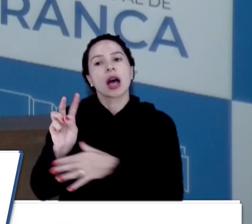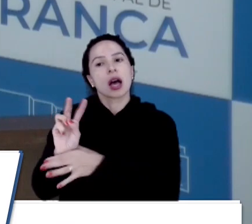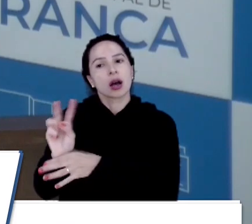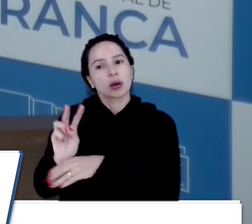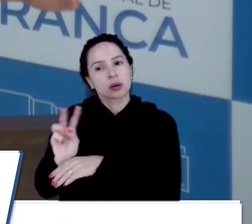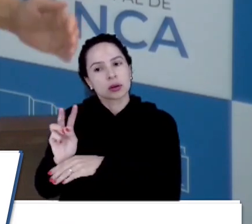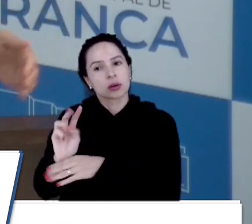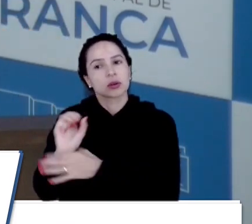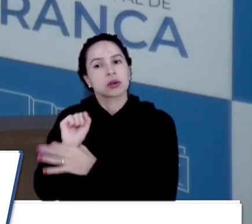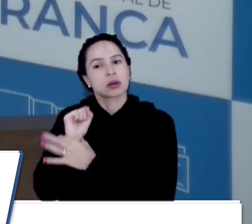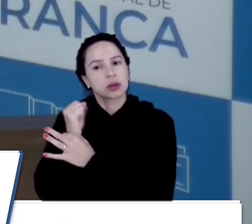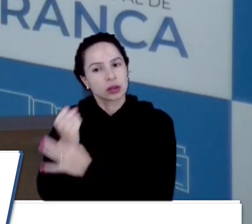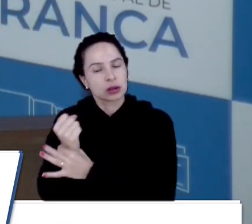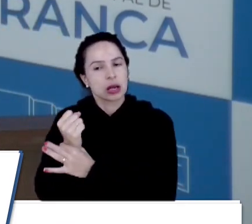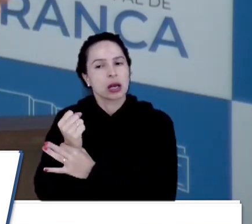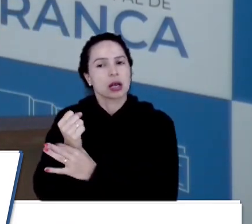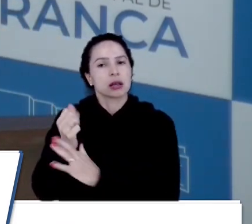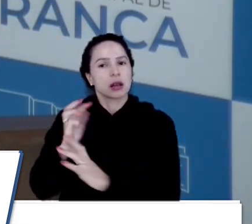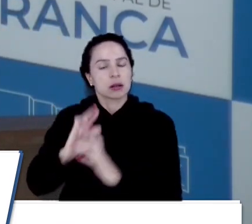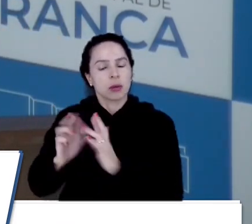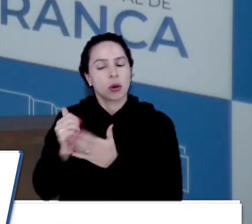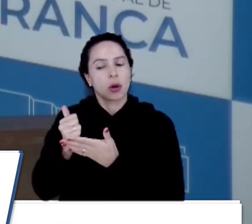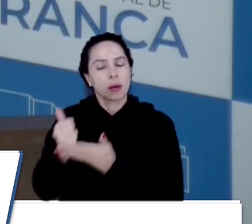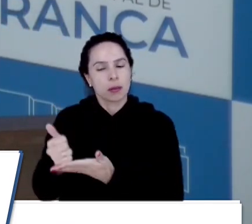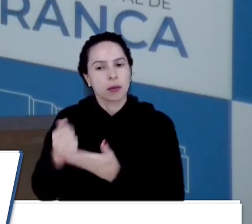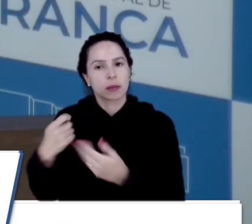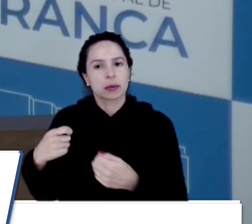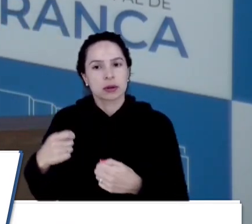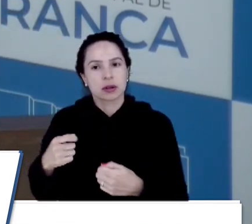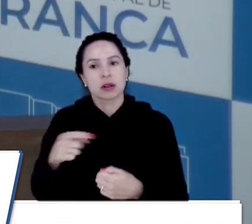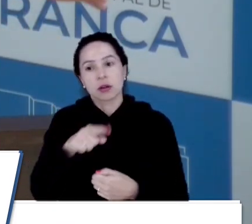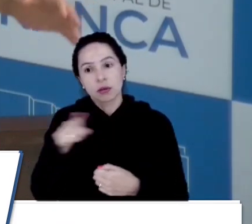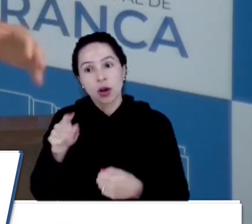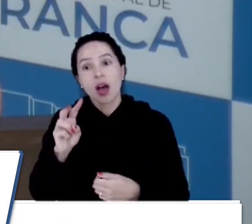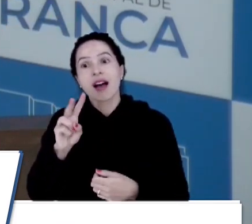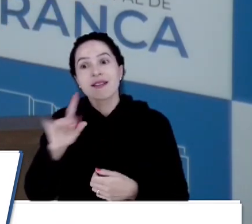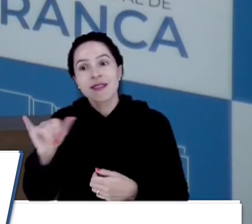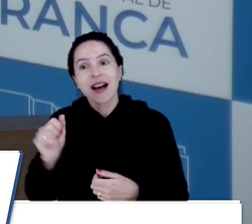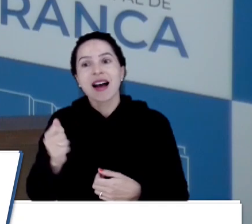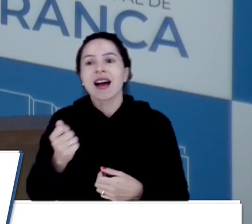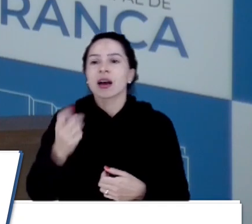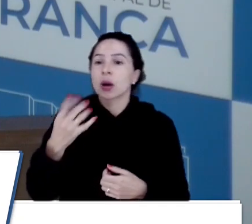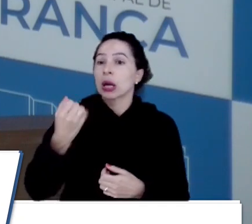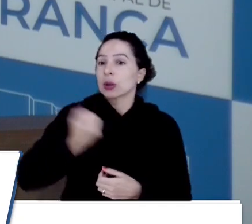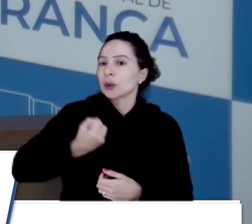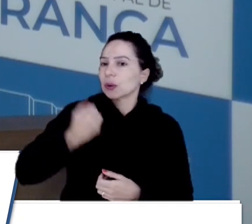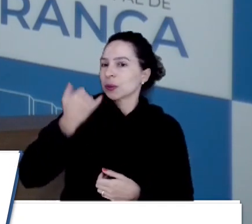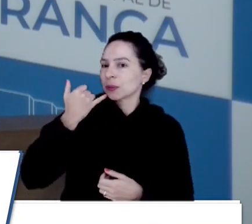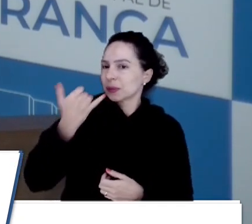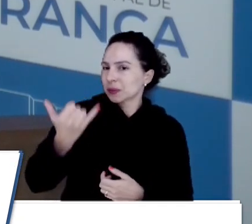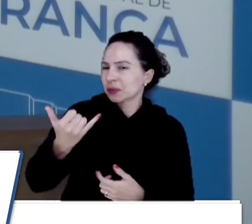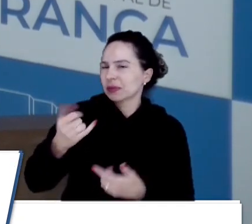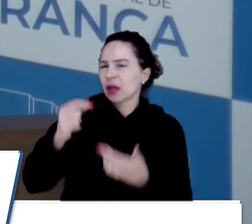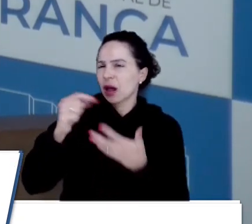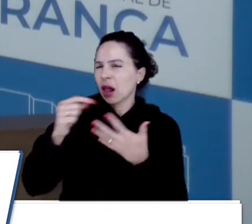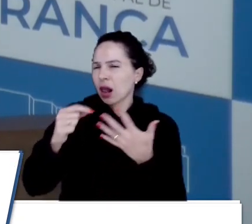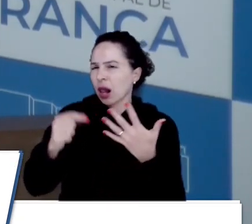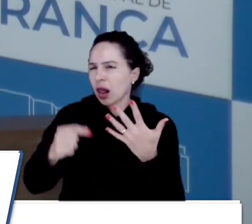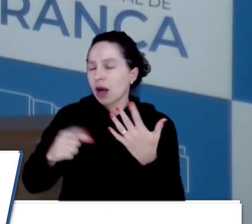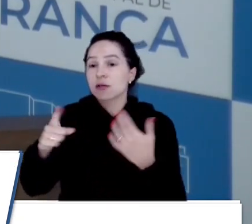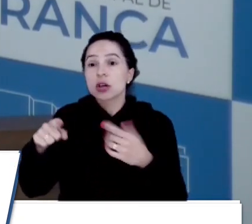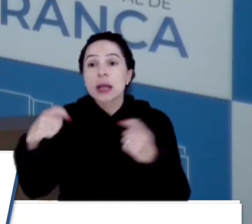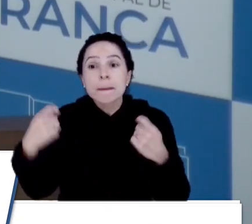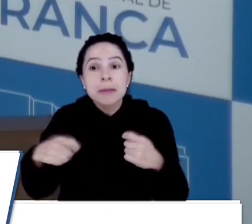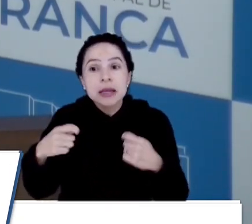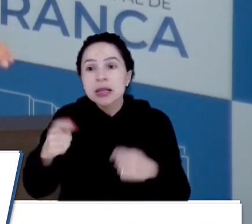A gente te dá respaldo naquilo que precisa. Vocês vão ter um número para ligar. Assim Sim. que vocês precisarem,